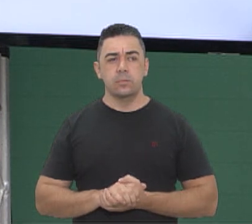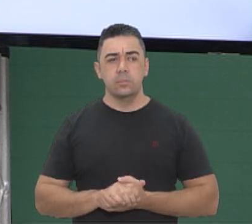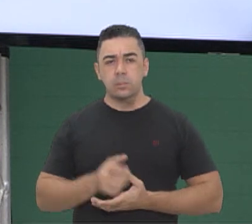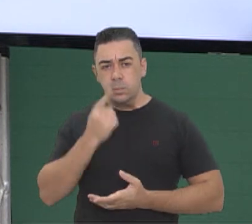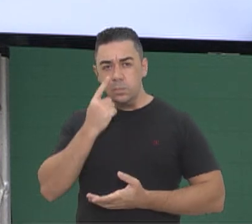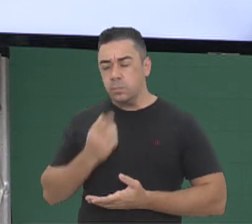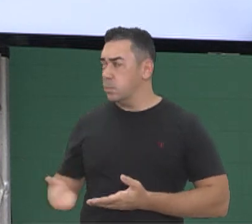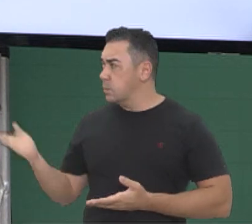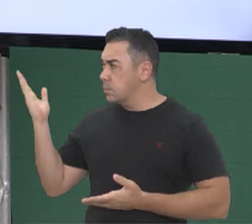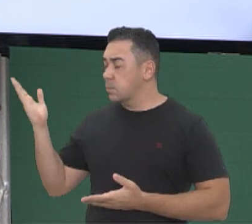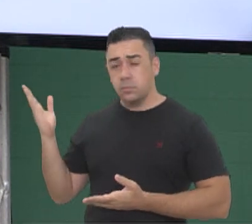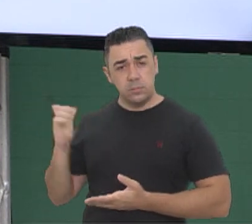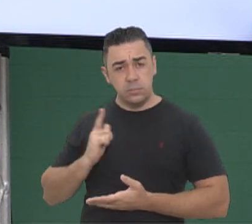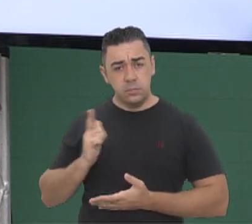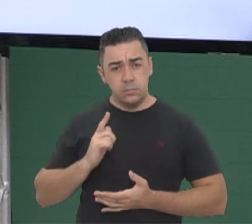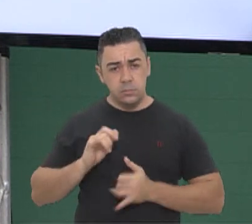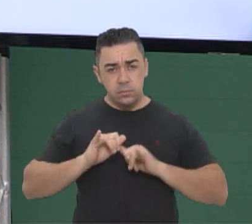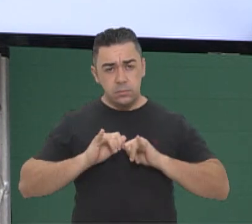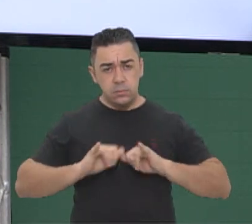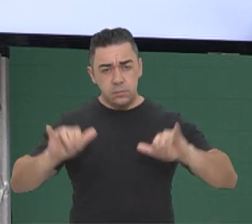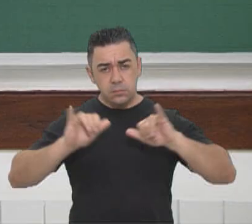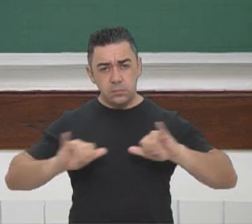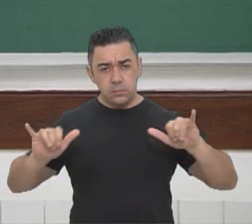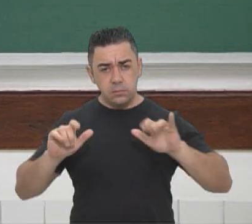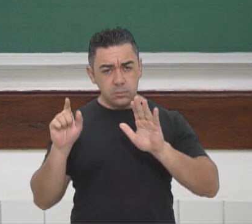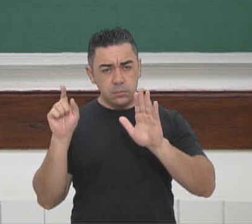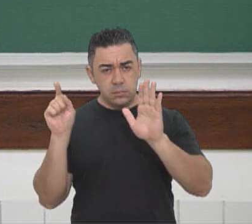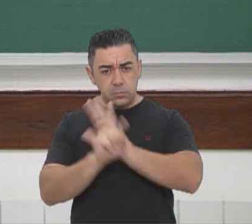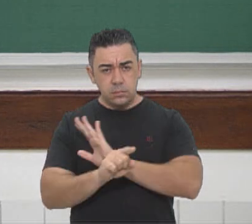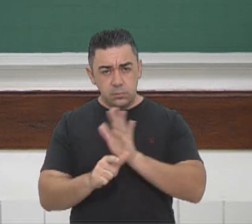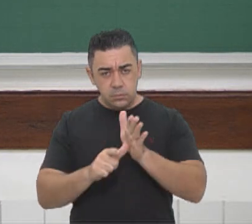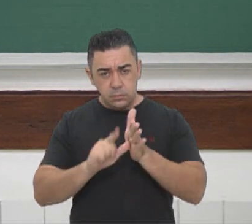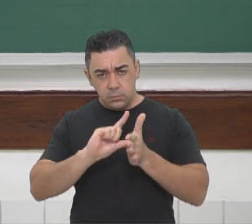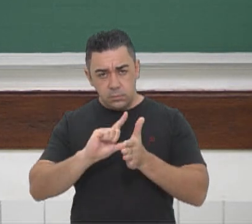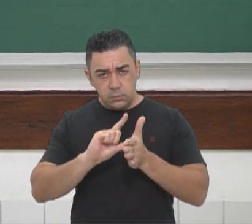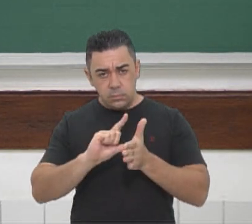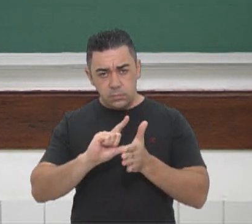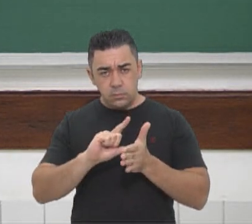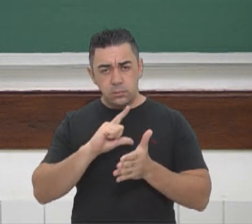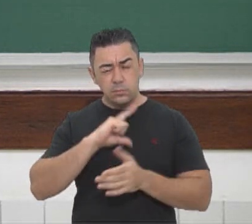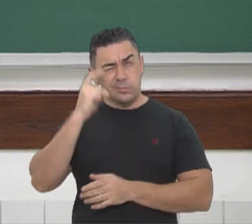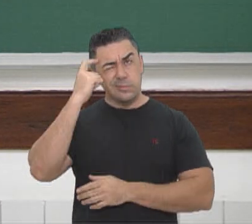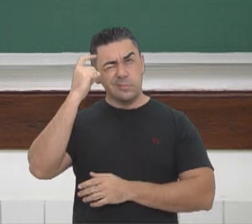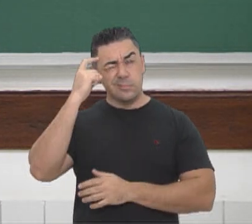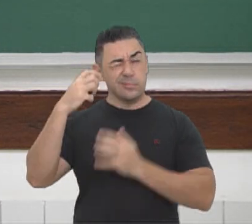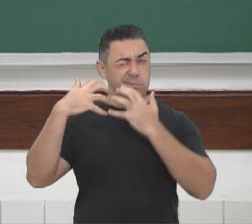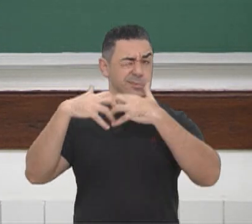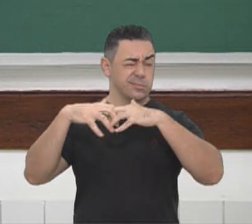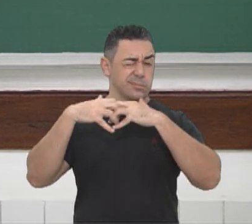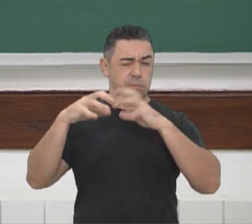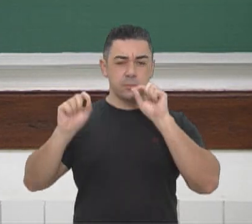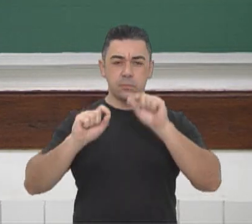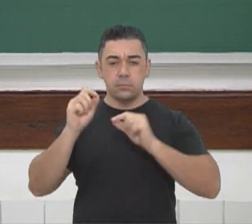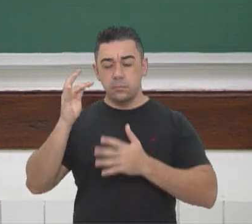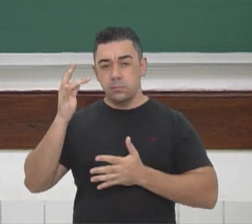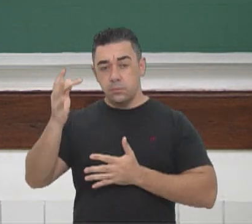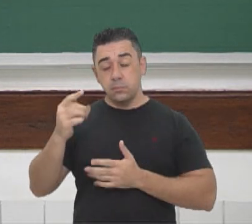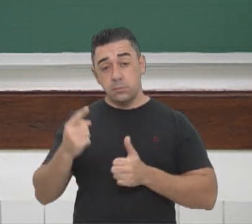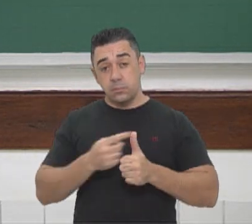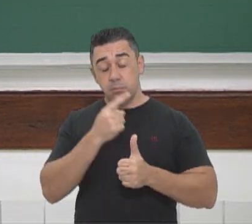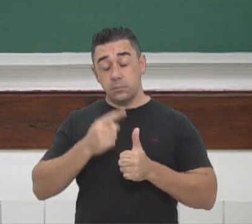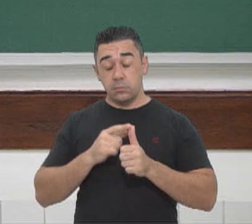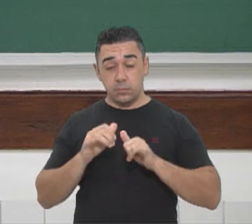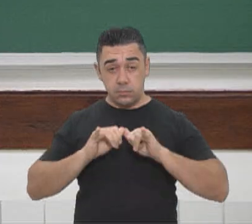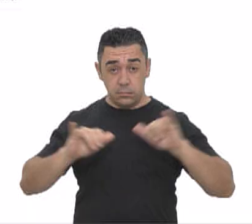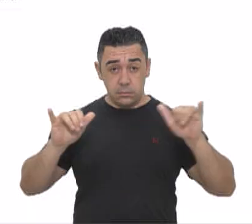Olha só então, lembra dos titulares que resultou as perguntinhas iniciais para a nossa reflexão sobre ideias de futuro? Um dos primeiros